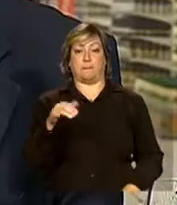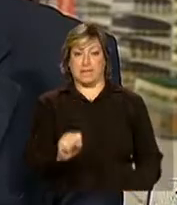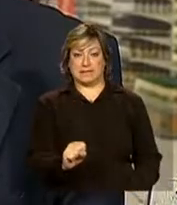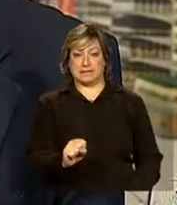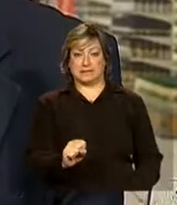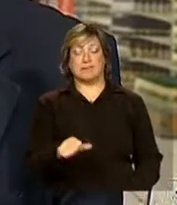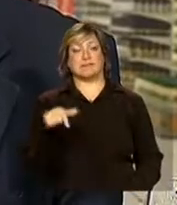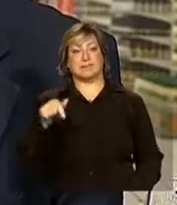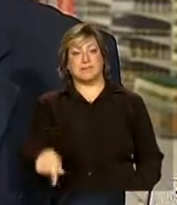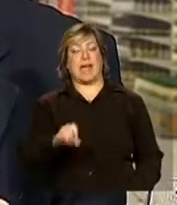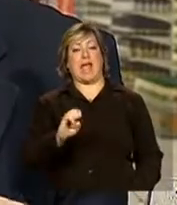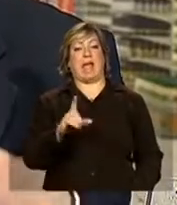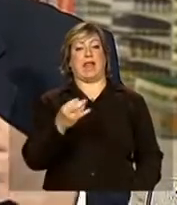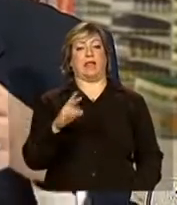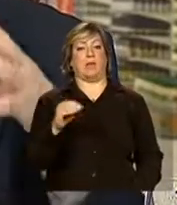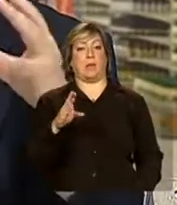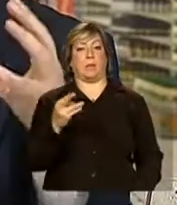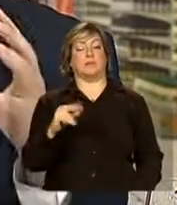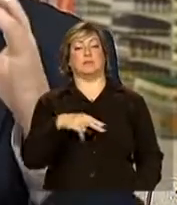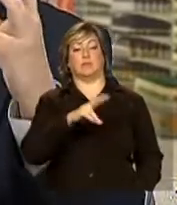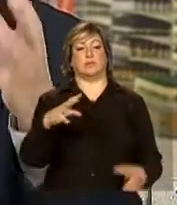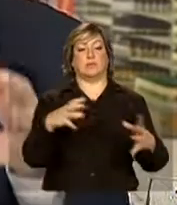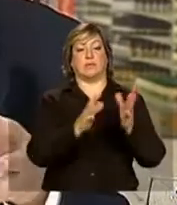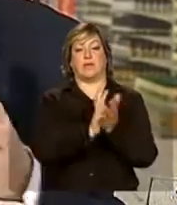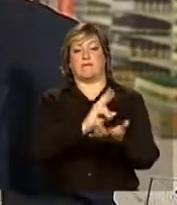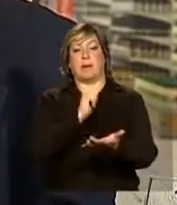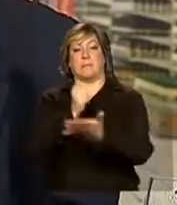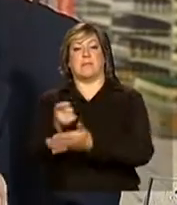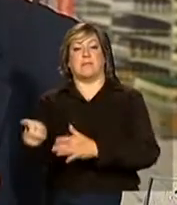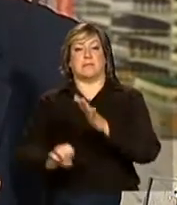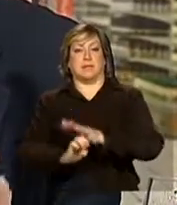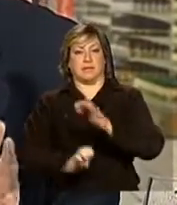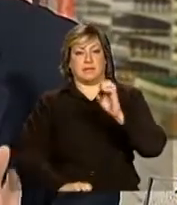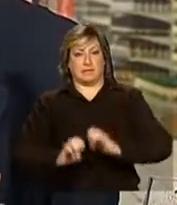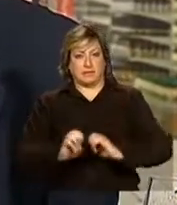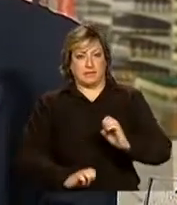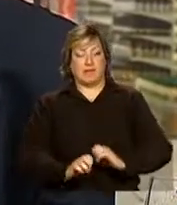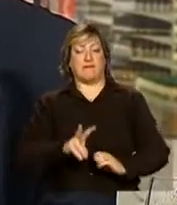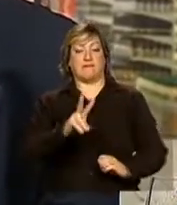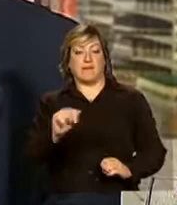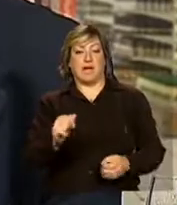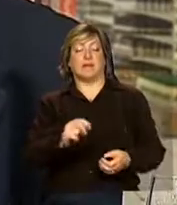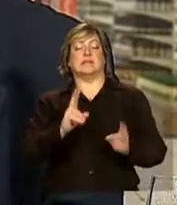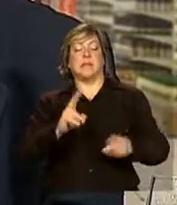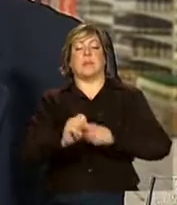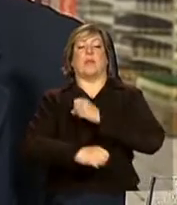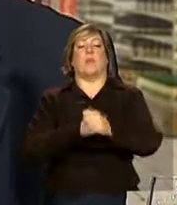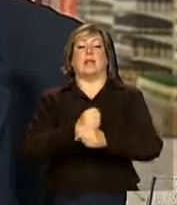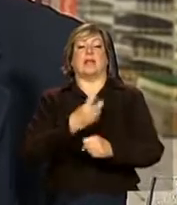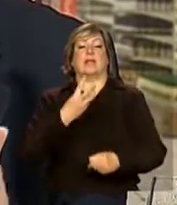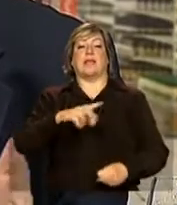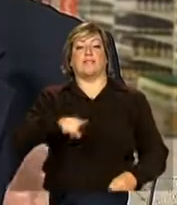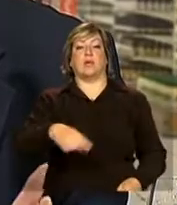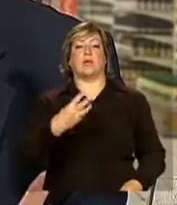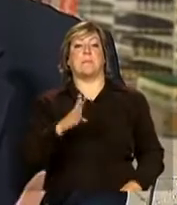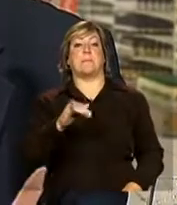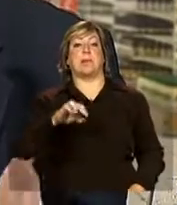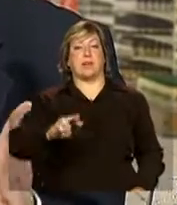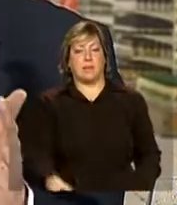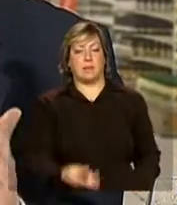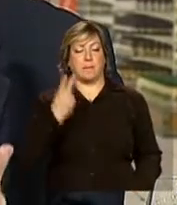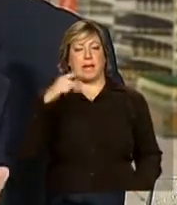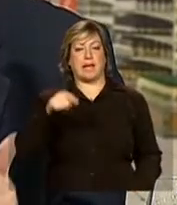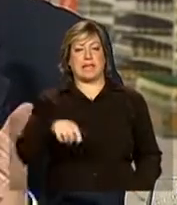comprar parte dessa dívida da Eletrobras e, com isso, ela vai aportar anualmente 3,3 bilhões ao